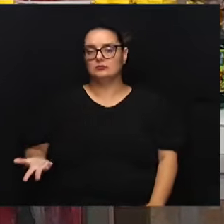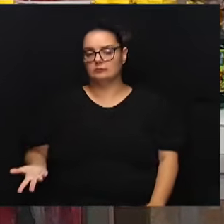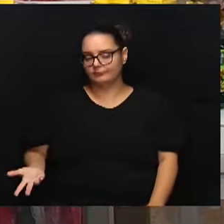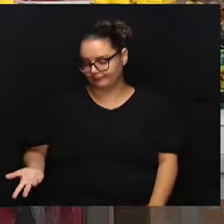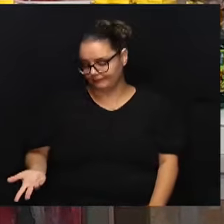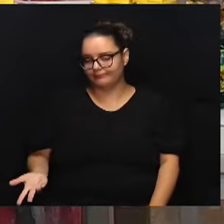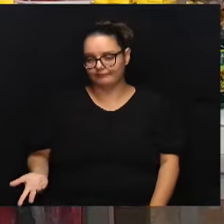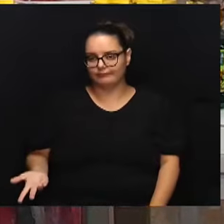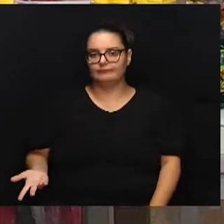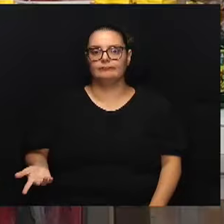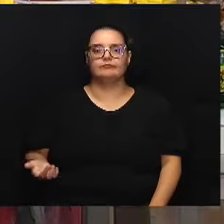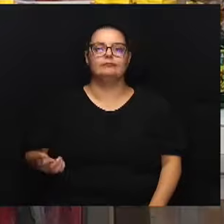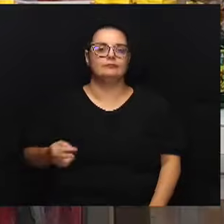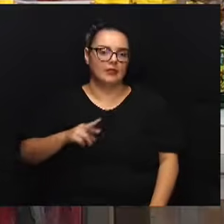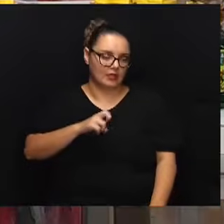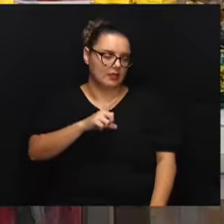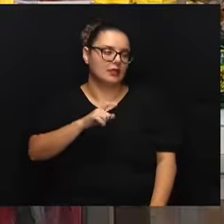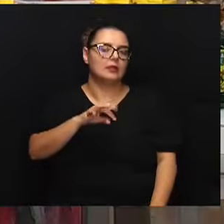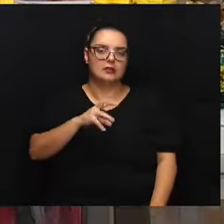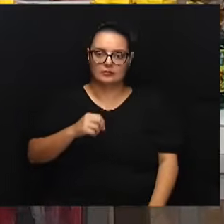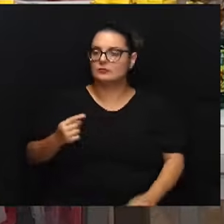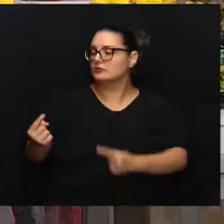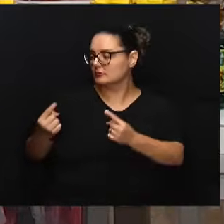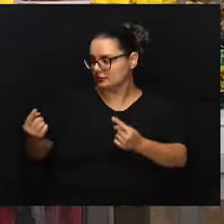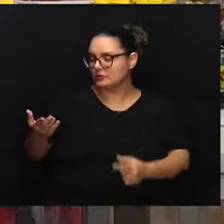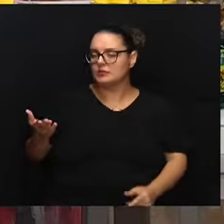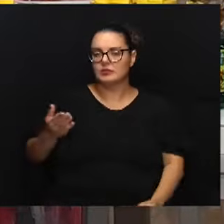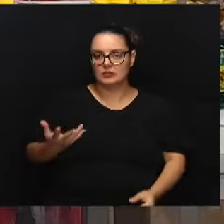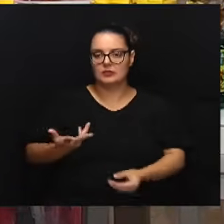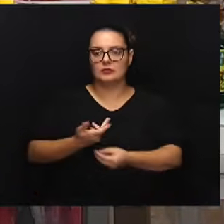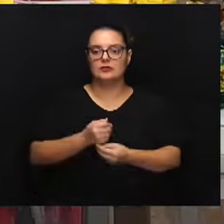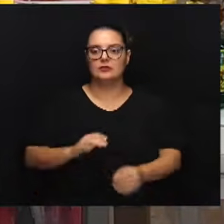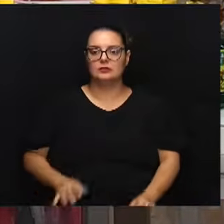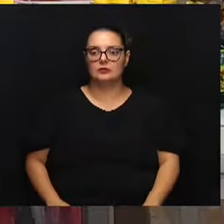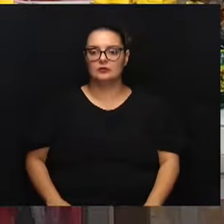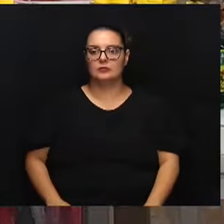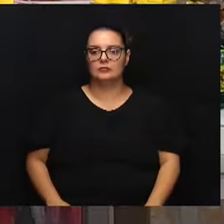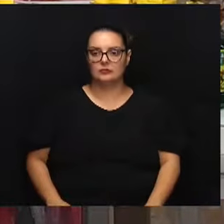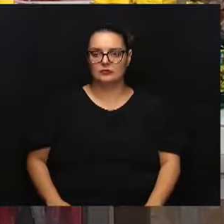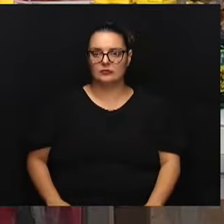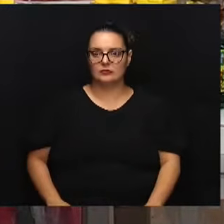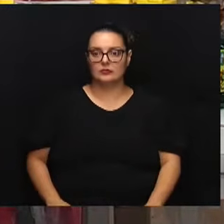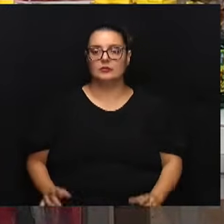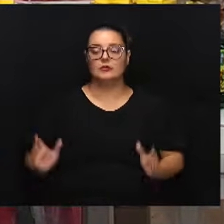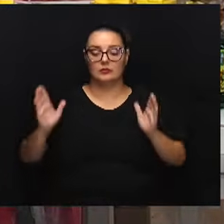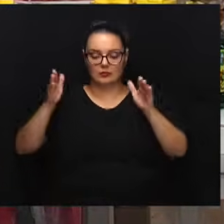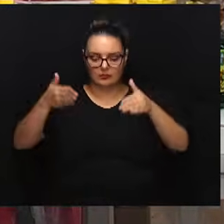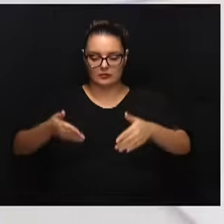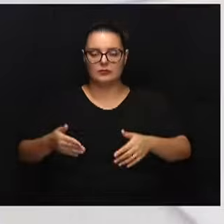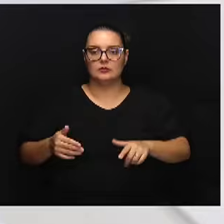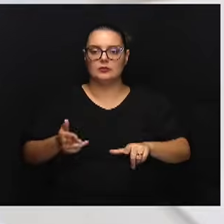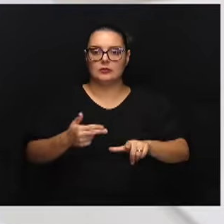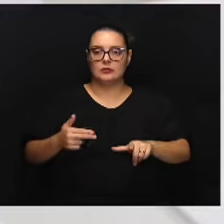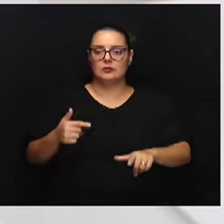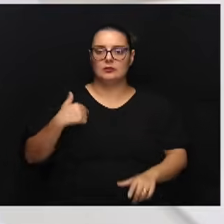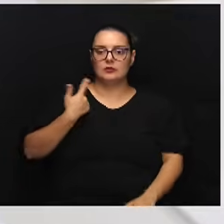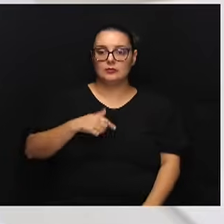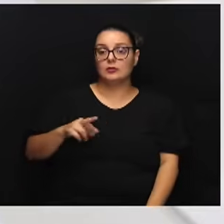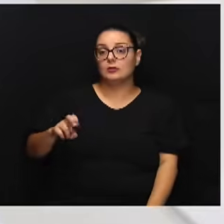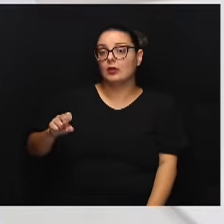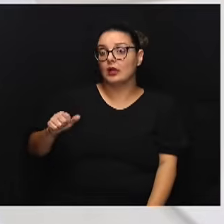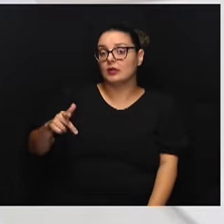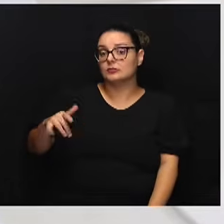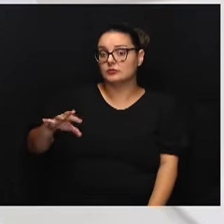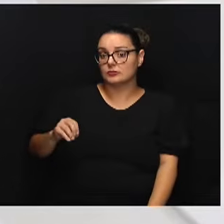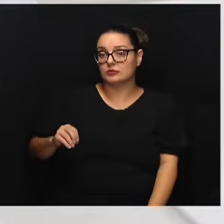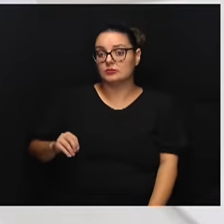muito, sabe? Relativo. De cada um a arte. Então, voltando para o nosso desenho, para o nosso rascunho, a